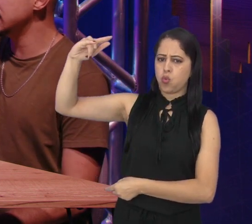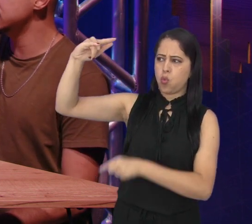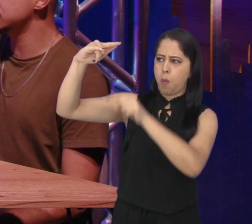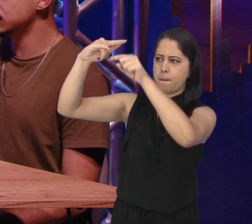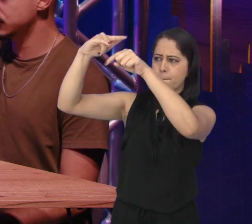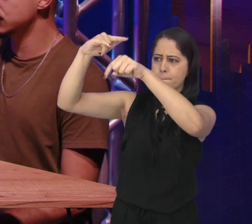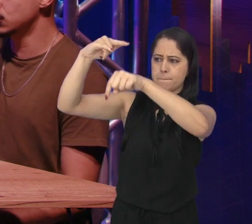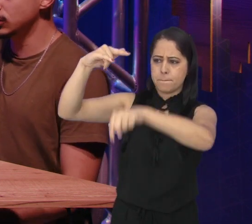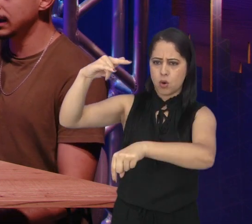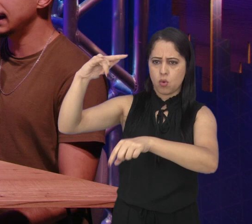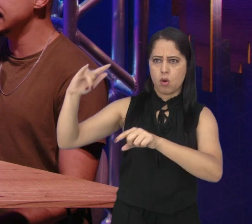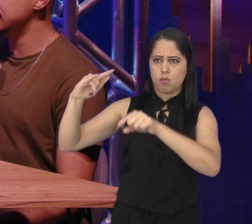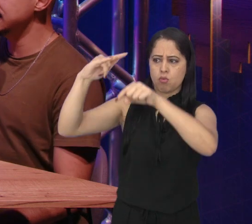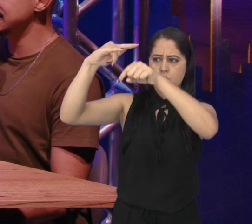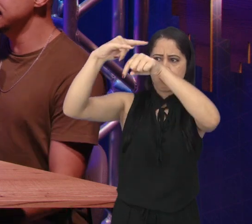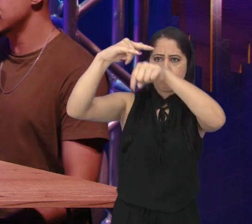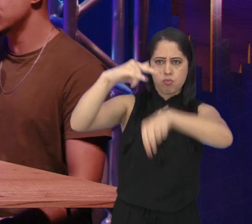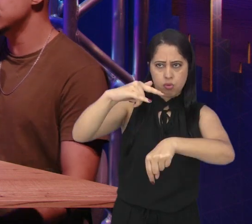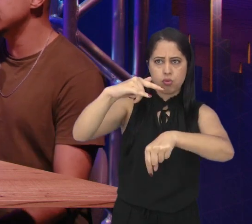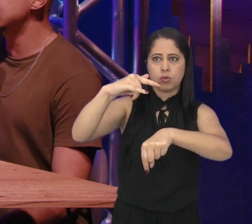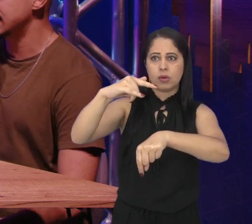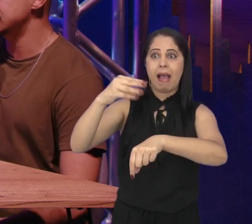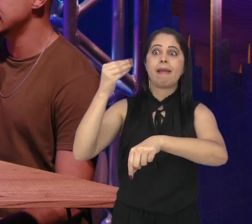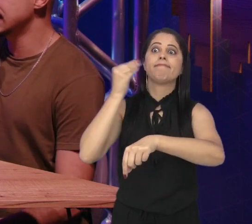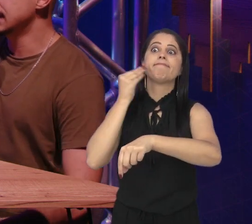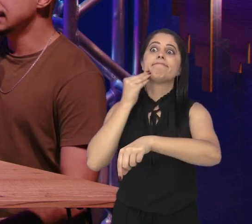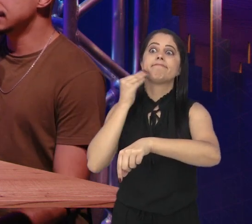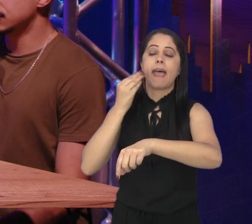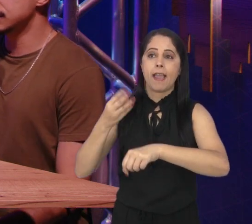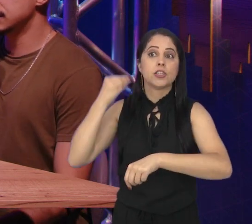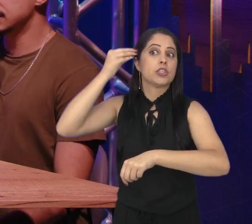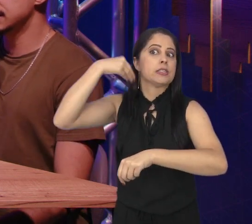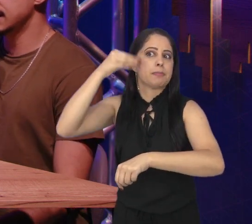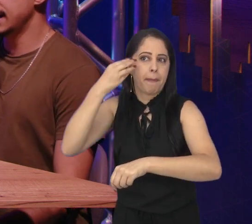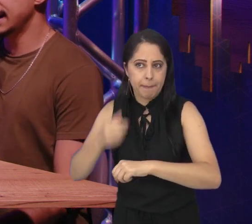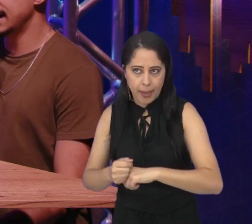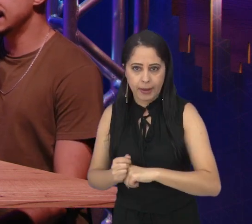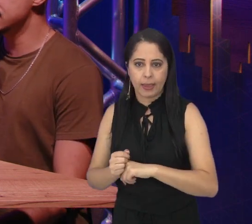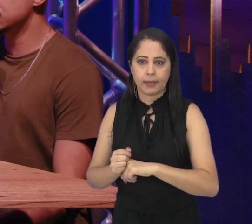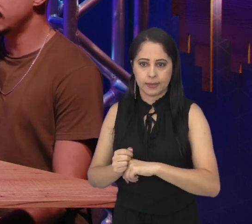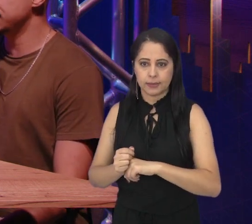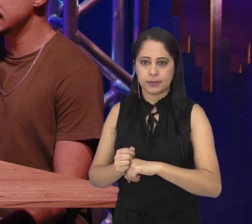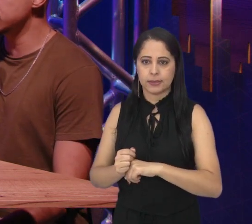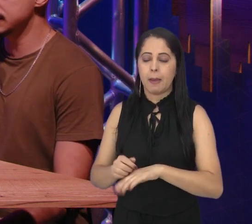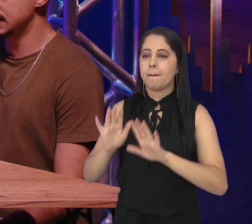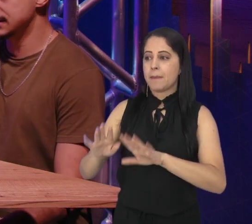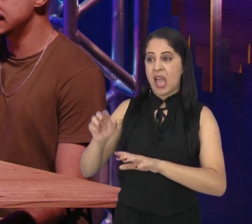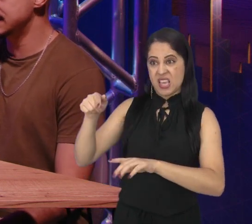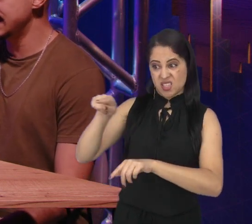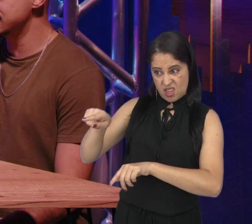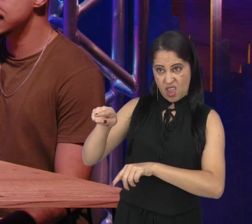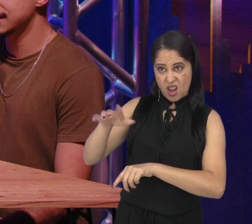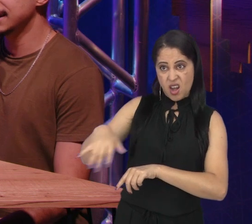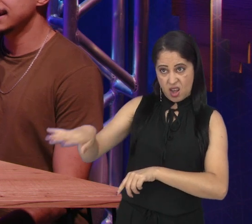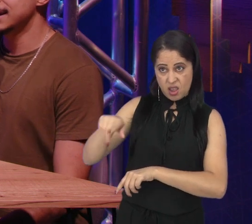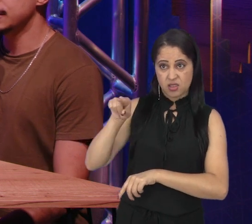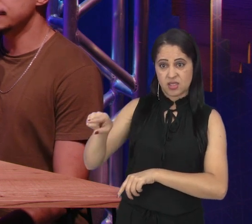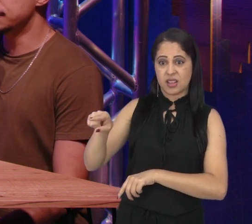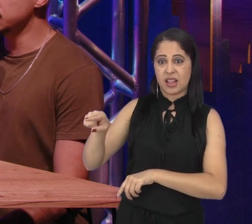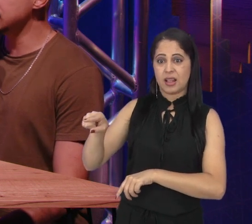alguns deles nucleares e intercontinentais. Uhum. Então, assim, eles ficam fazendo esses